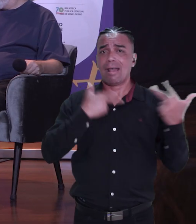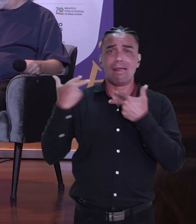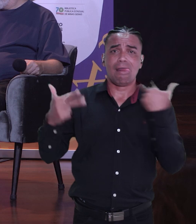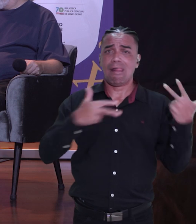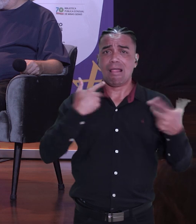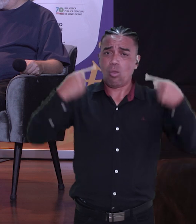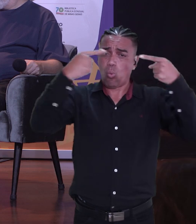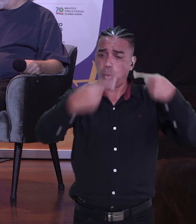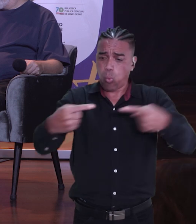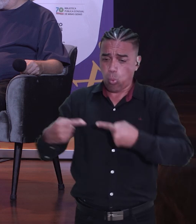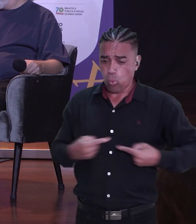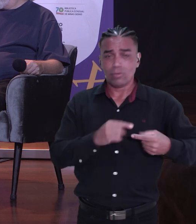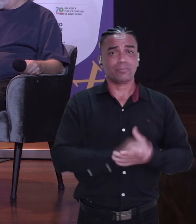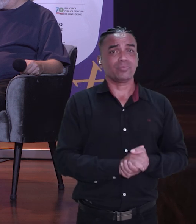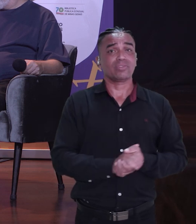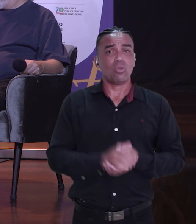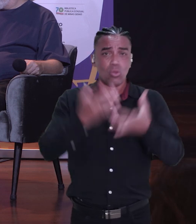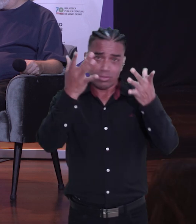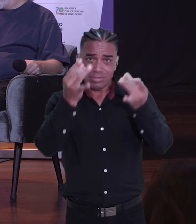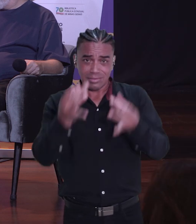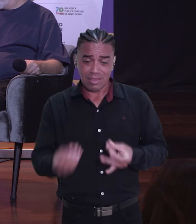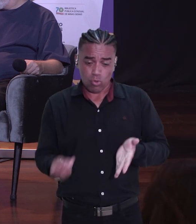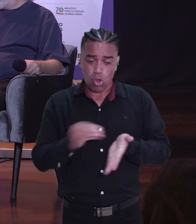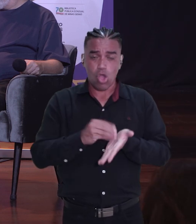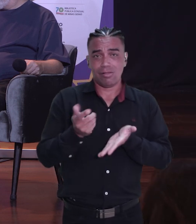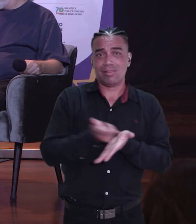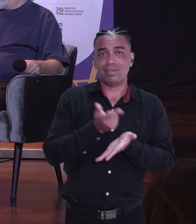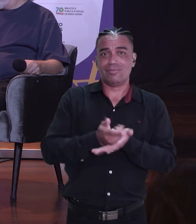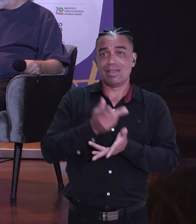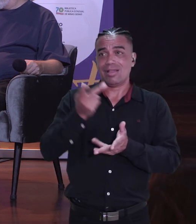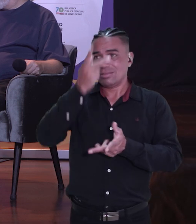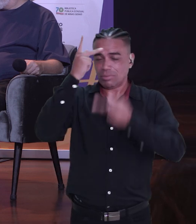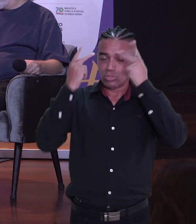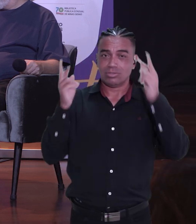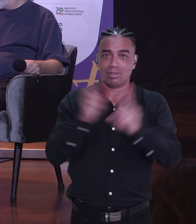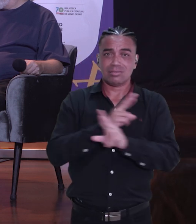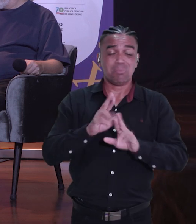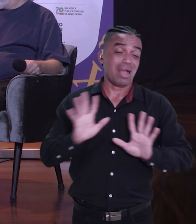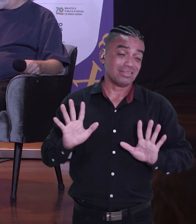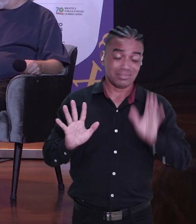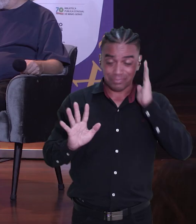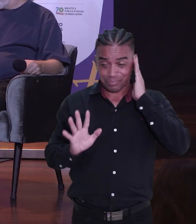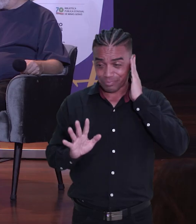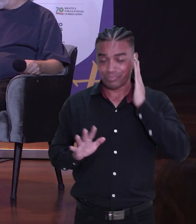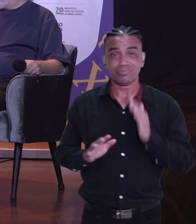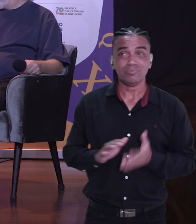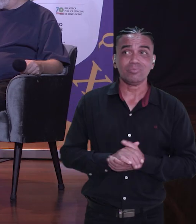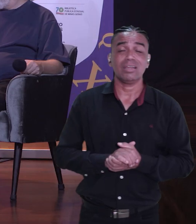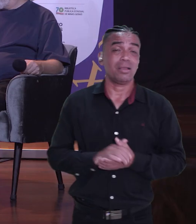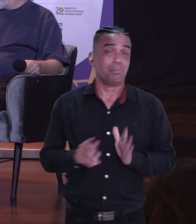uns aos outros. Então eu descrevo isso e as pessoas fazem essa relação. Mas isso não compete